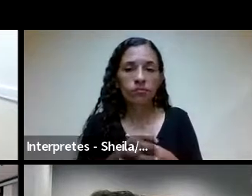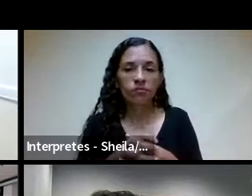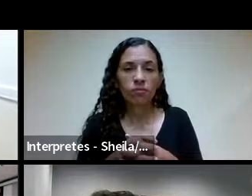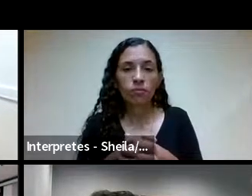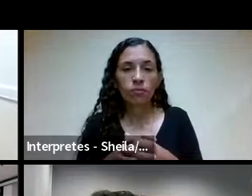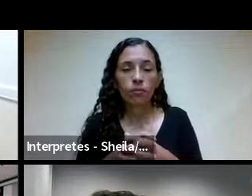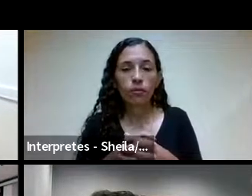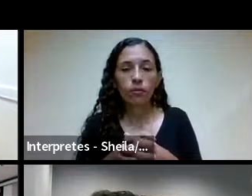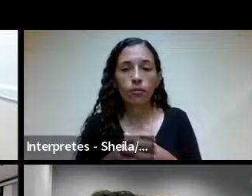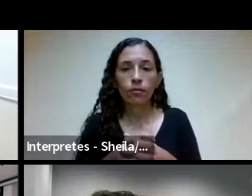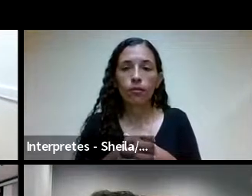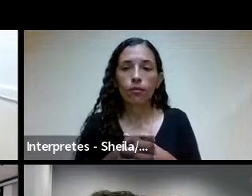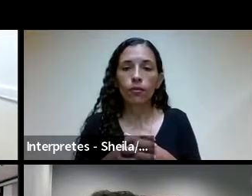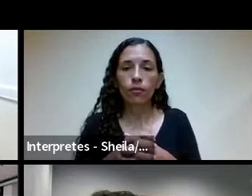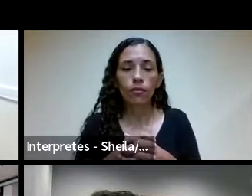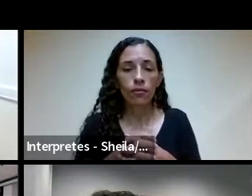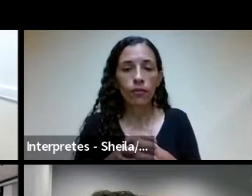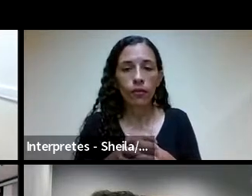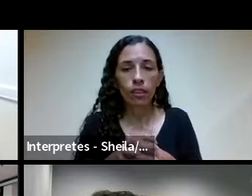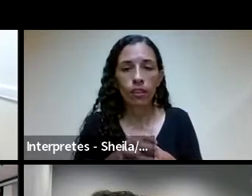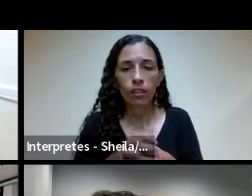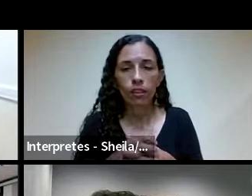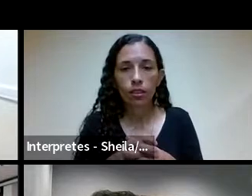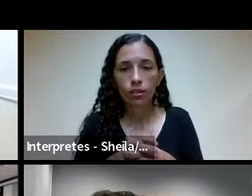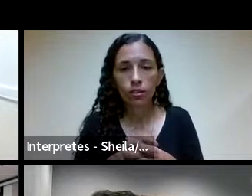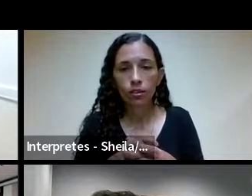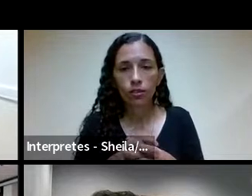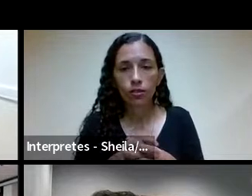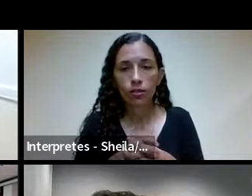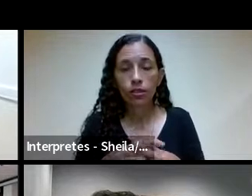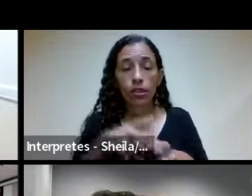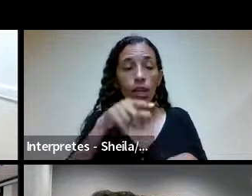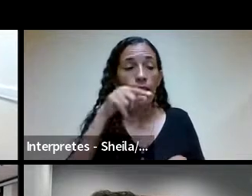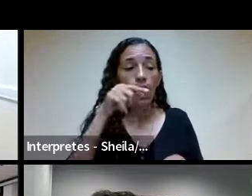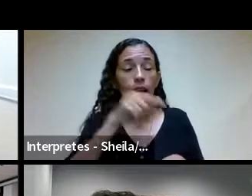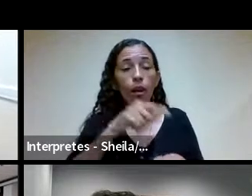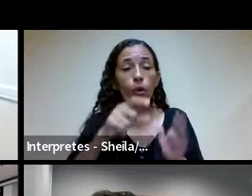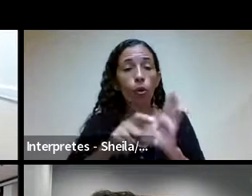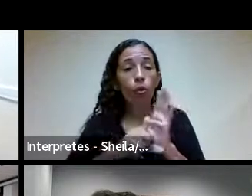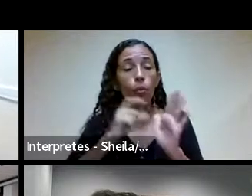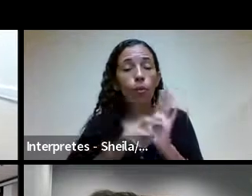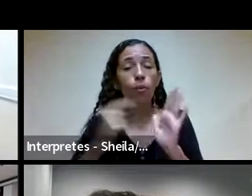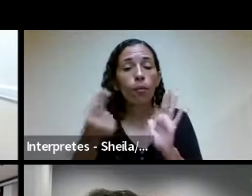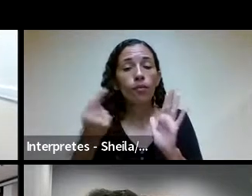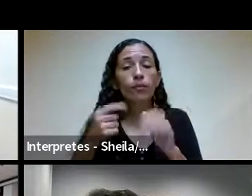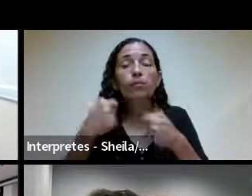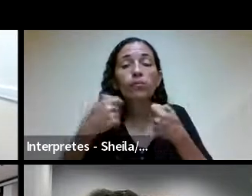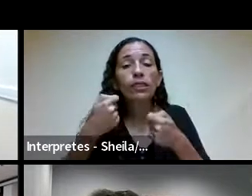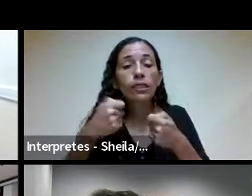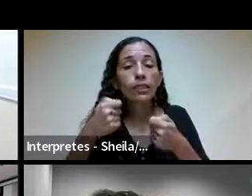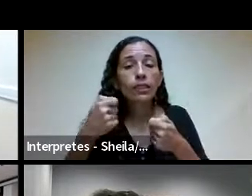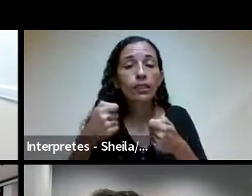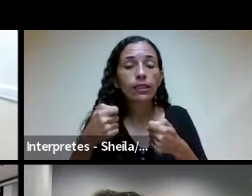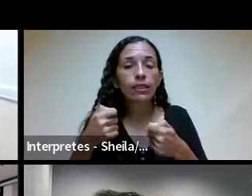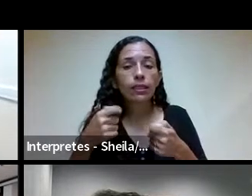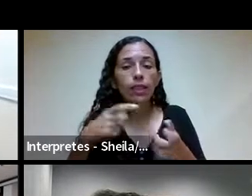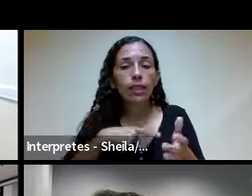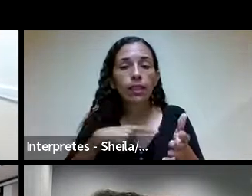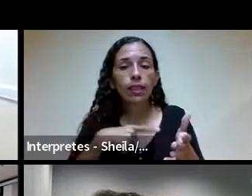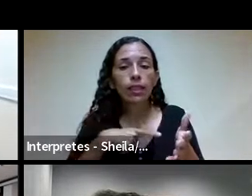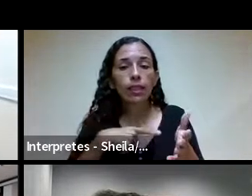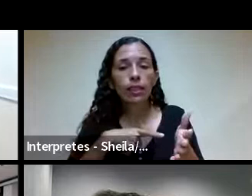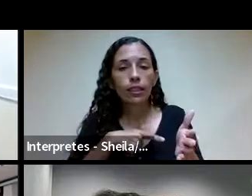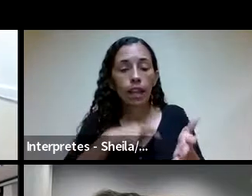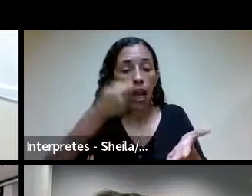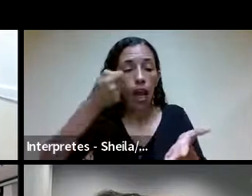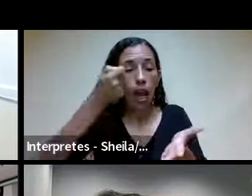artigo 9º, parágrafo único, diz que tem que existir um meio eletrônico à prova do recebimento, o que não há.